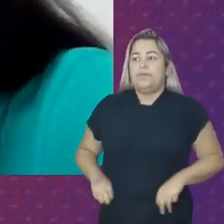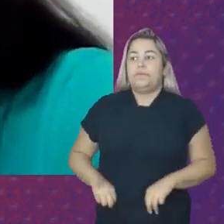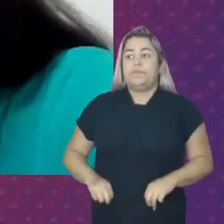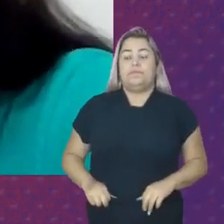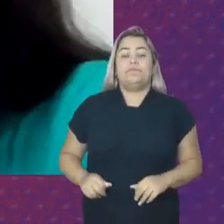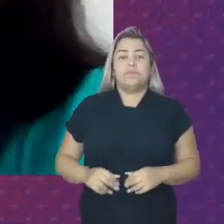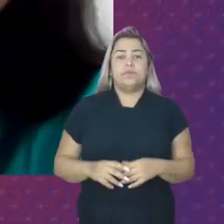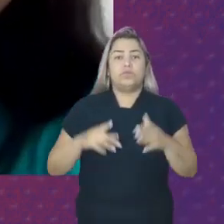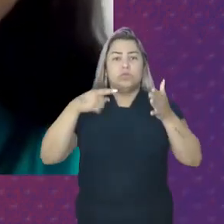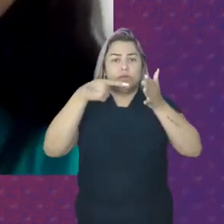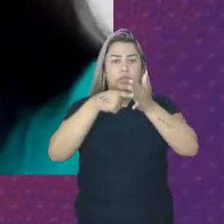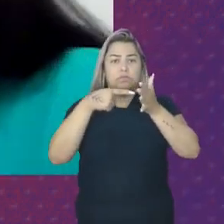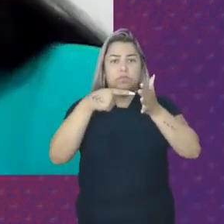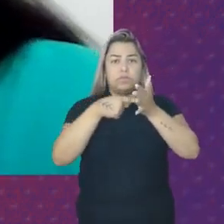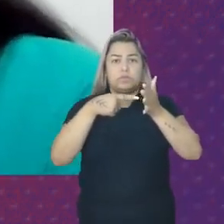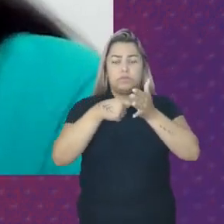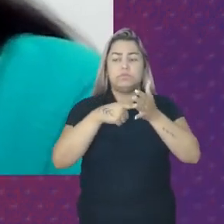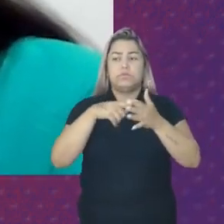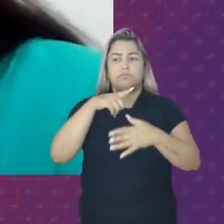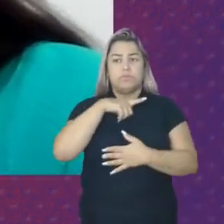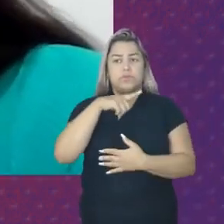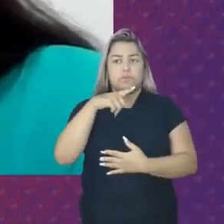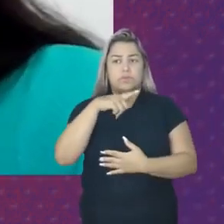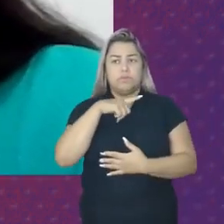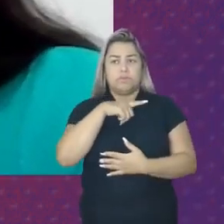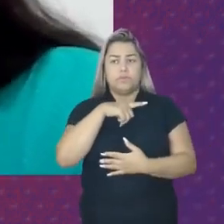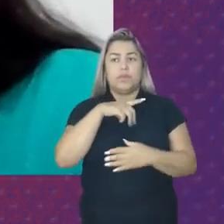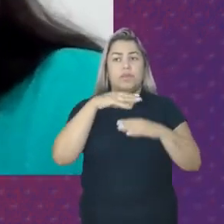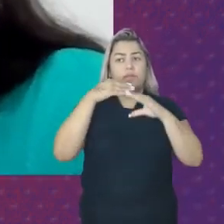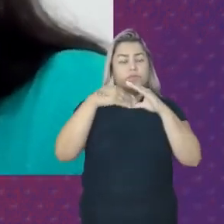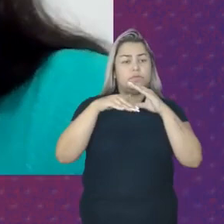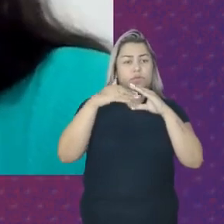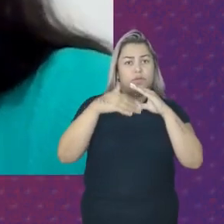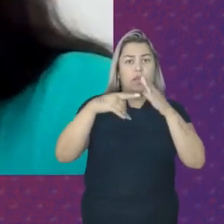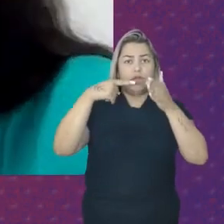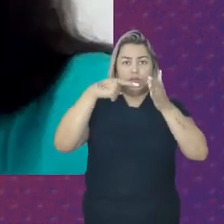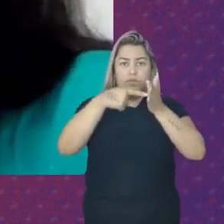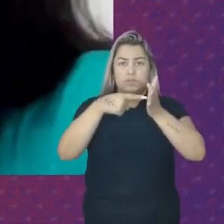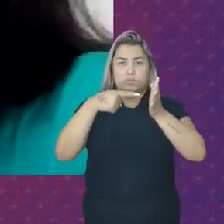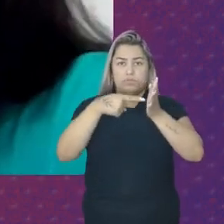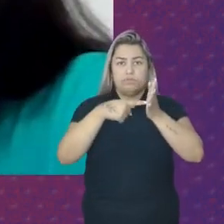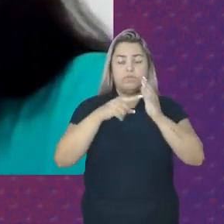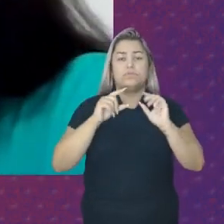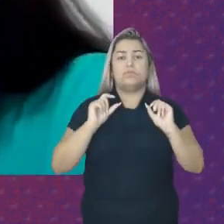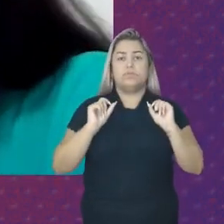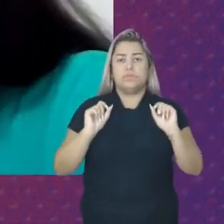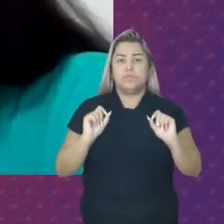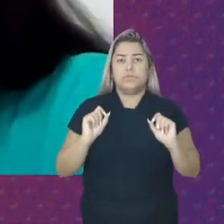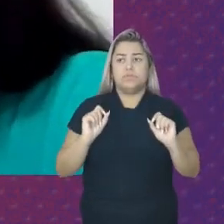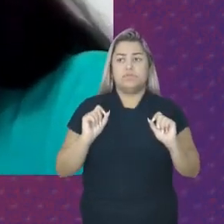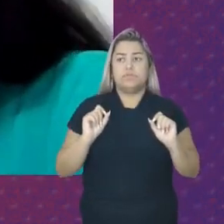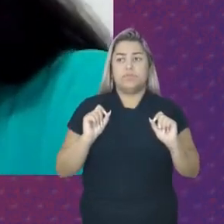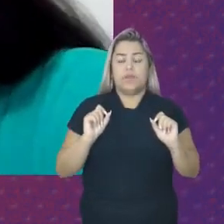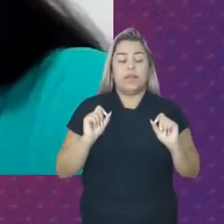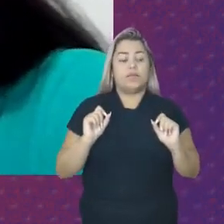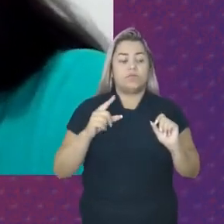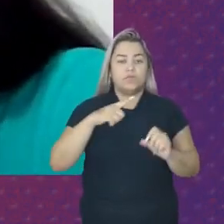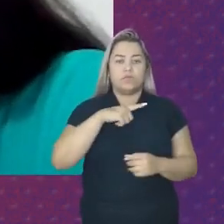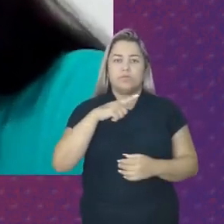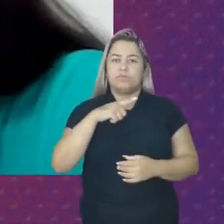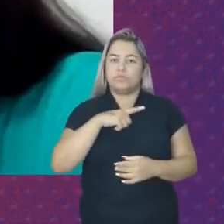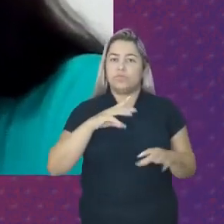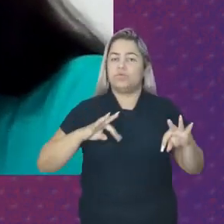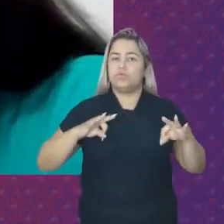Disque Denúncia, passando a receber e encaminhar denúncias, né? E, além disso, também havia toda